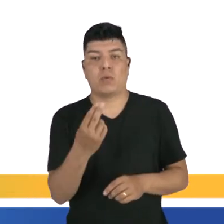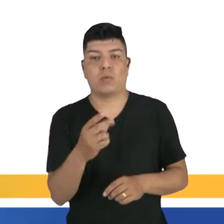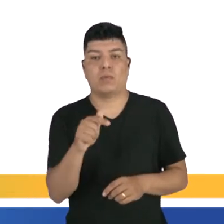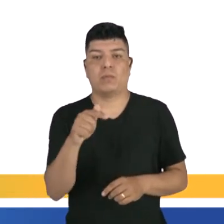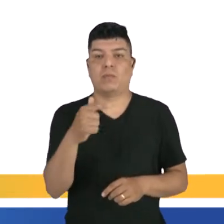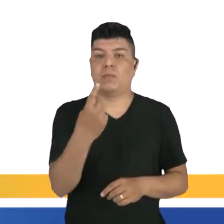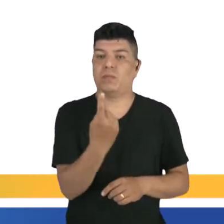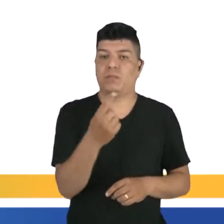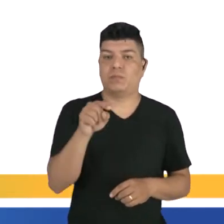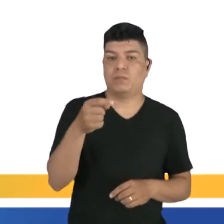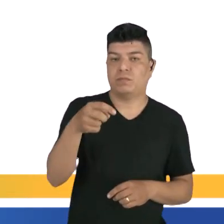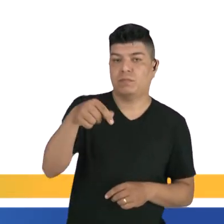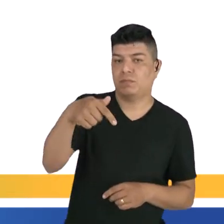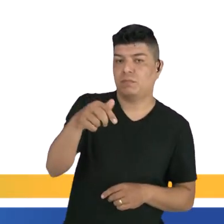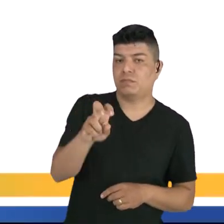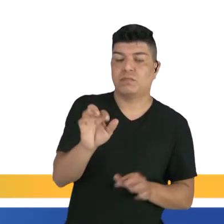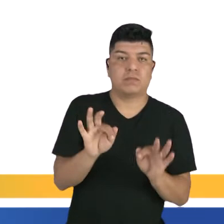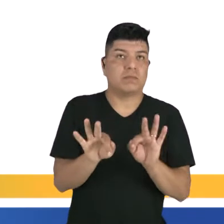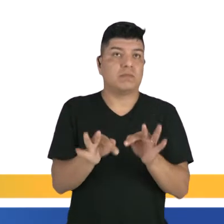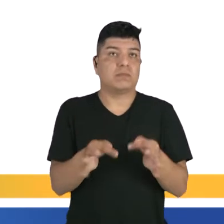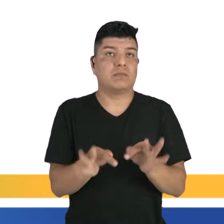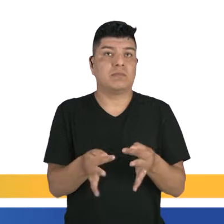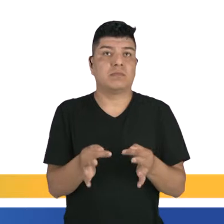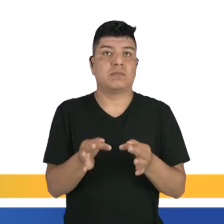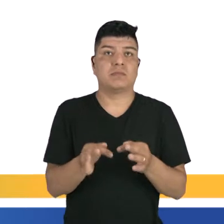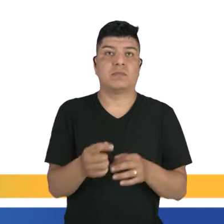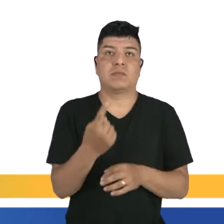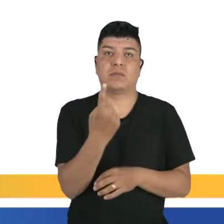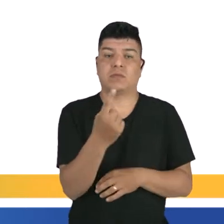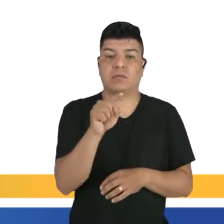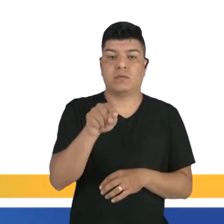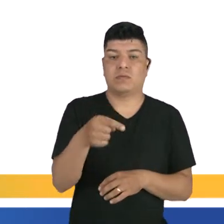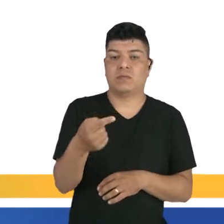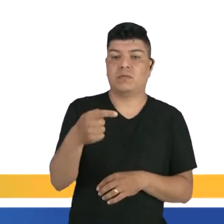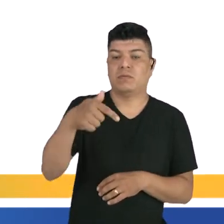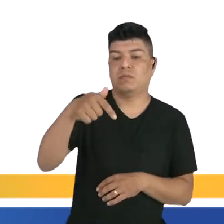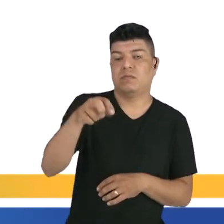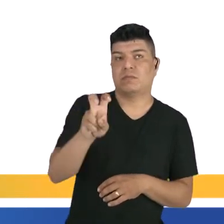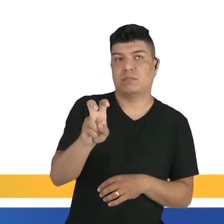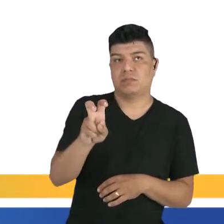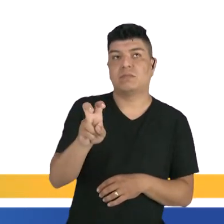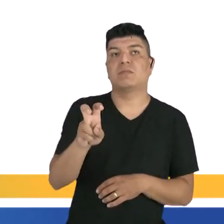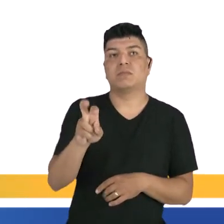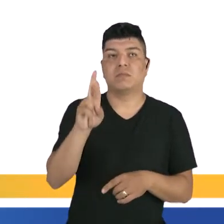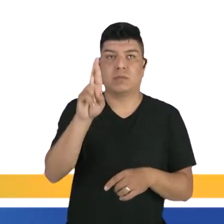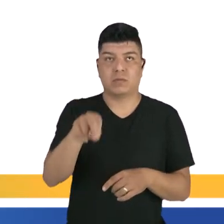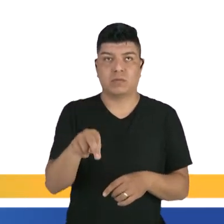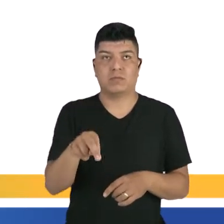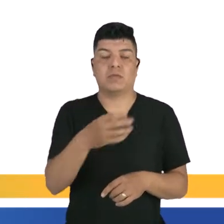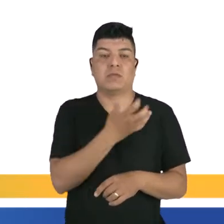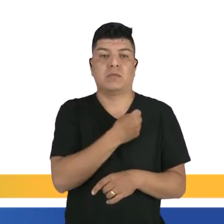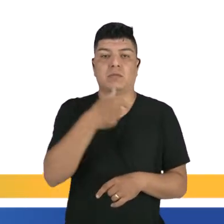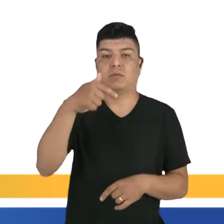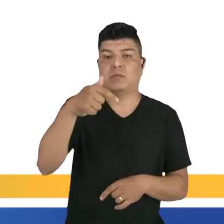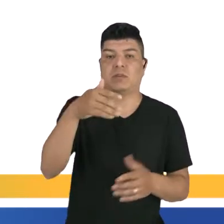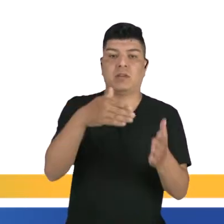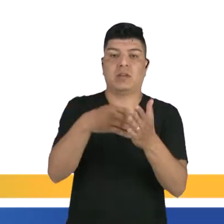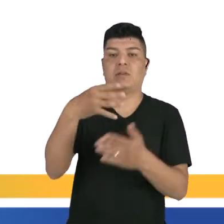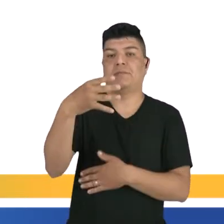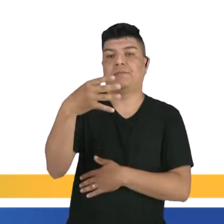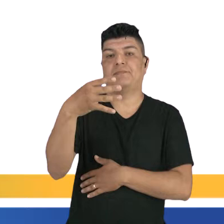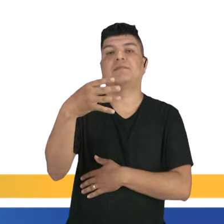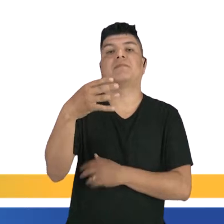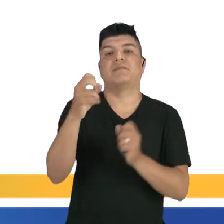1,75. Podemos simplesmente dizer que 1,75 é a razão entre os números 7 e 4, nessa